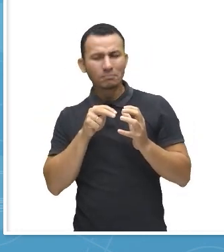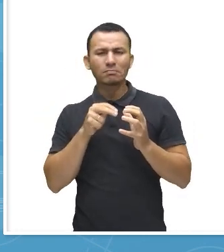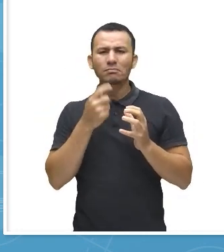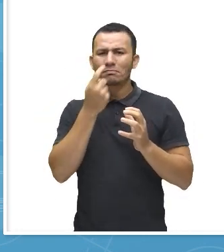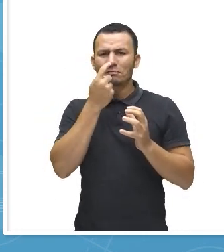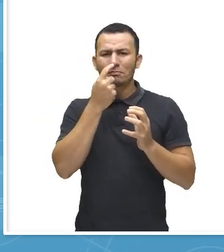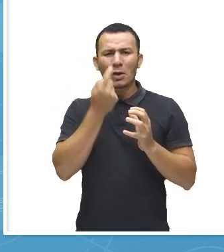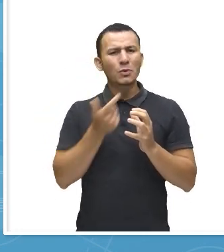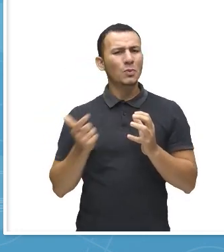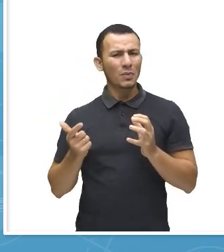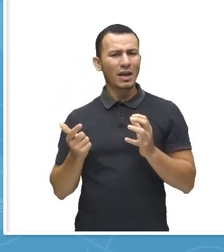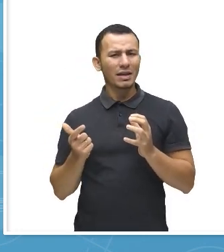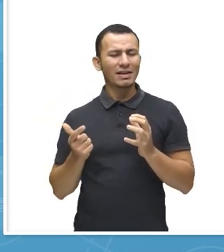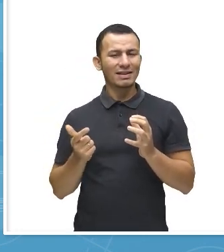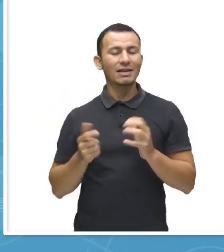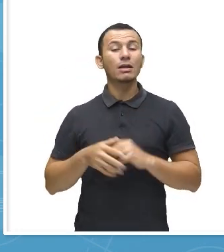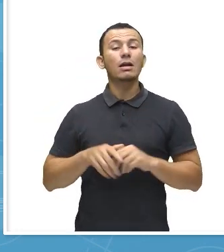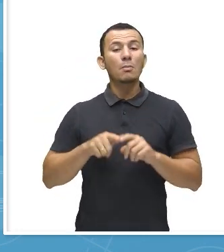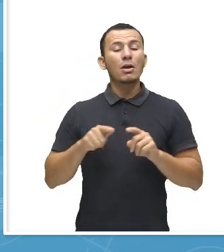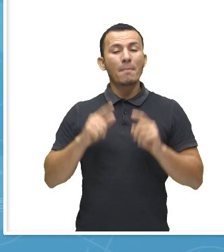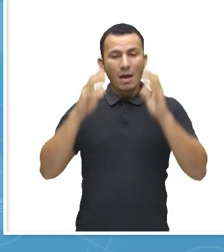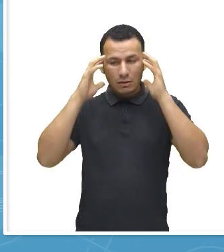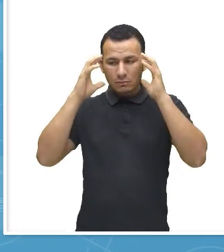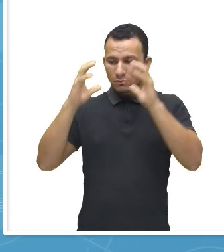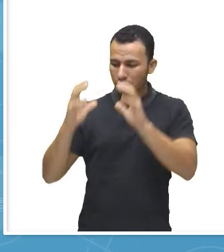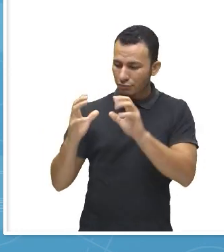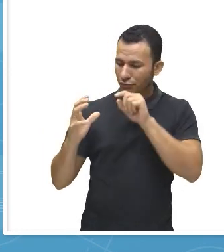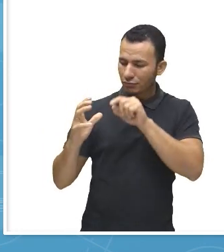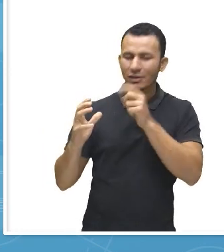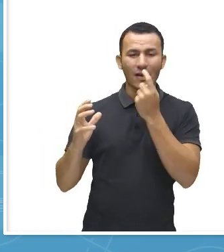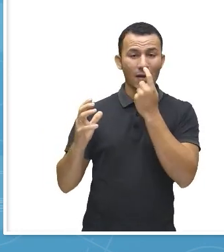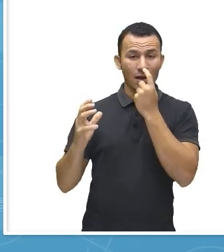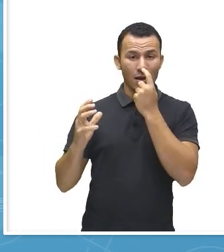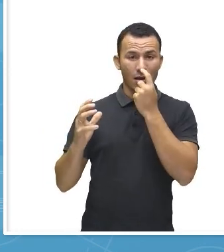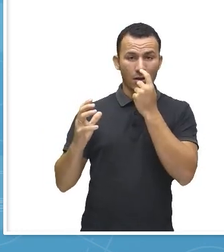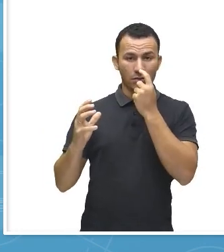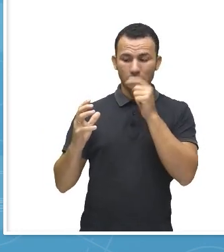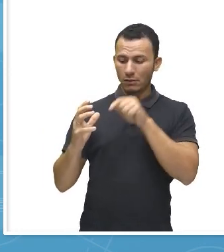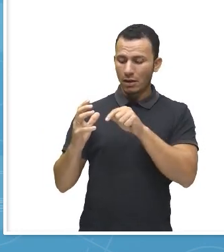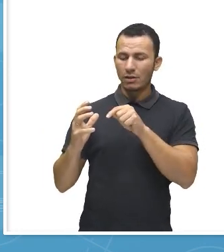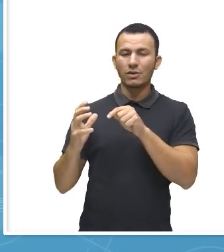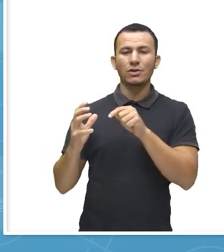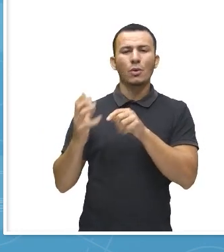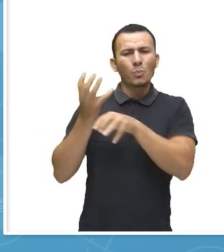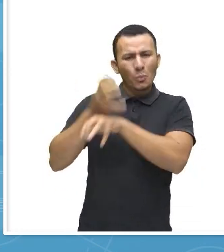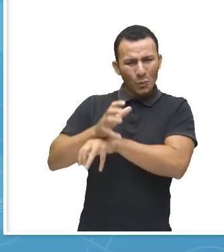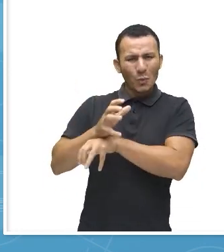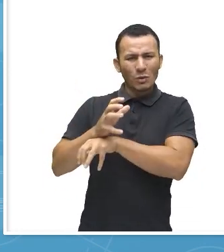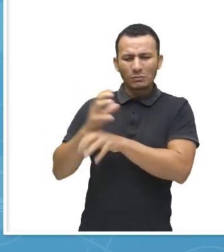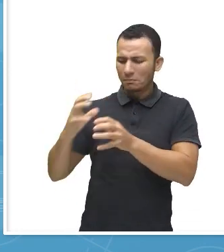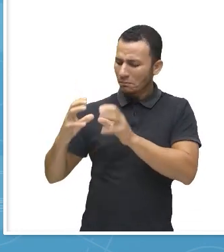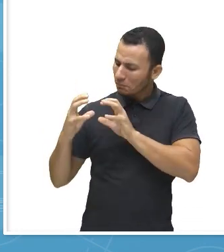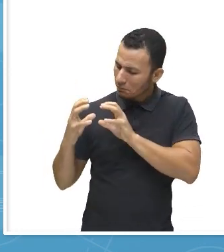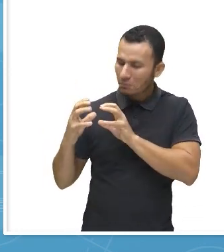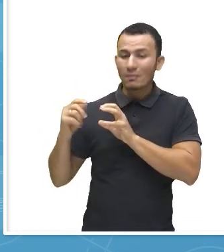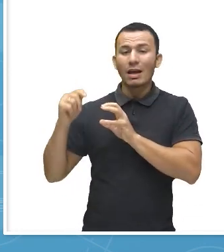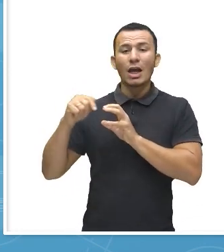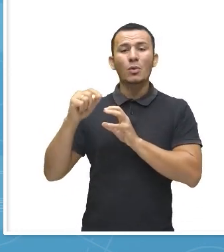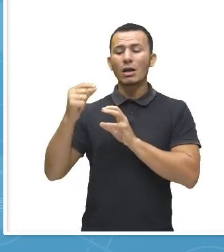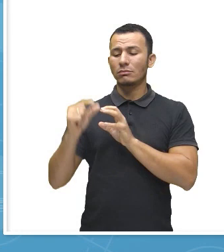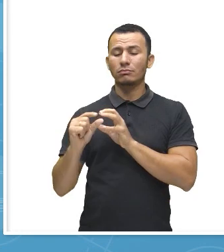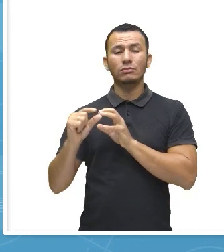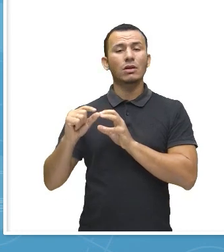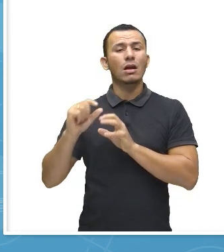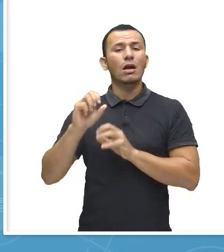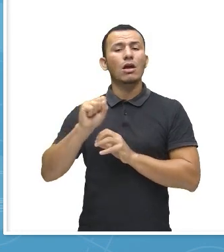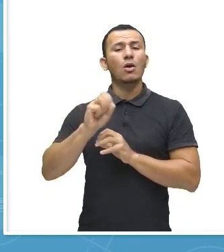aquela pessoa. Mas, na verdade, aquela parte que a gente observa no esqueleto, né, é o que ele tem até aqui de